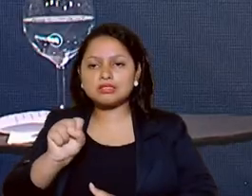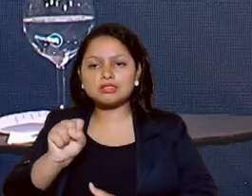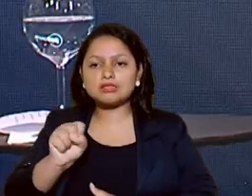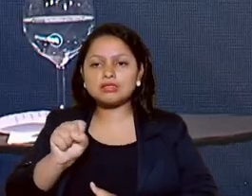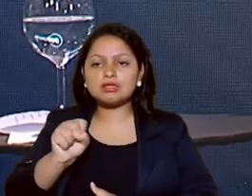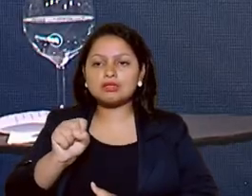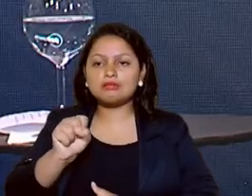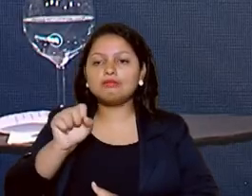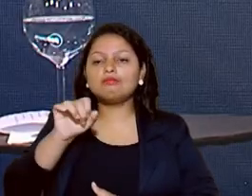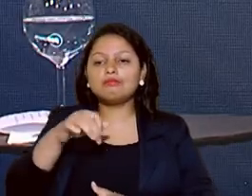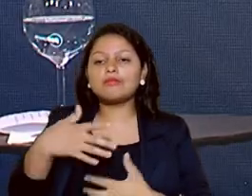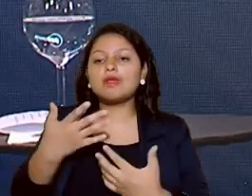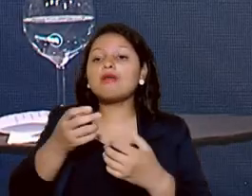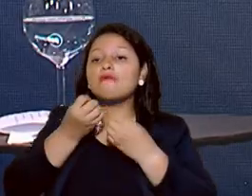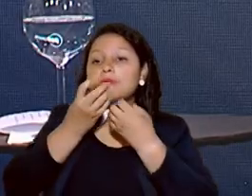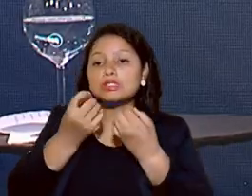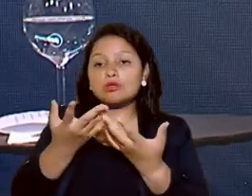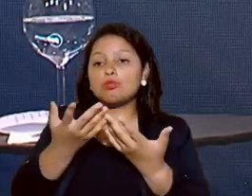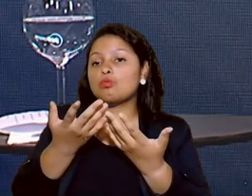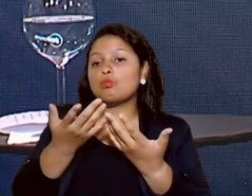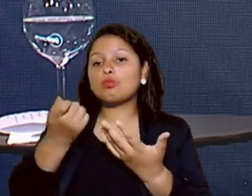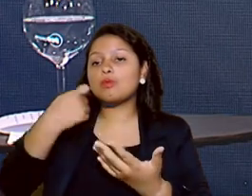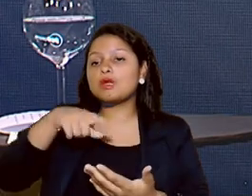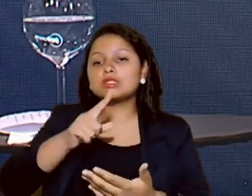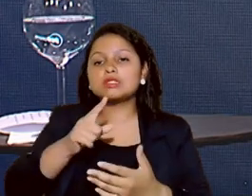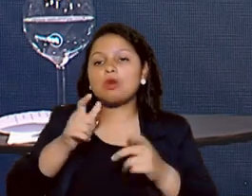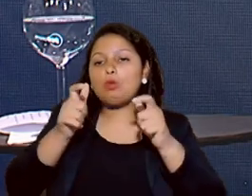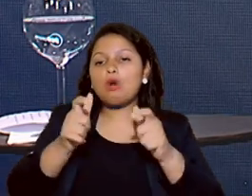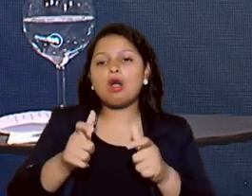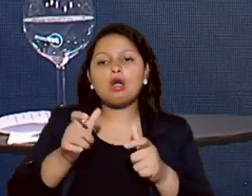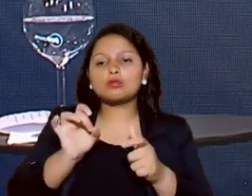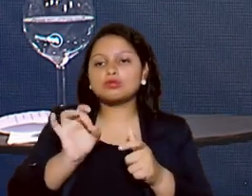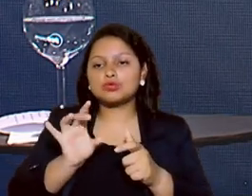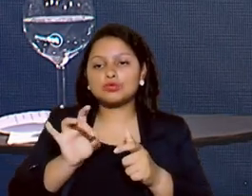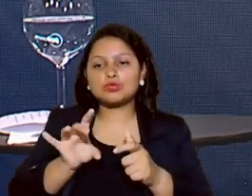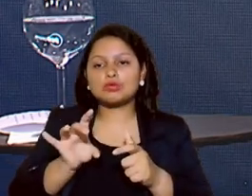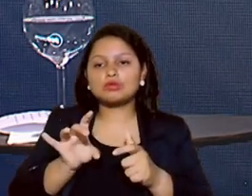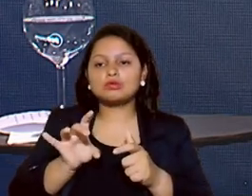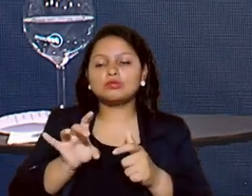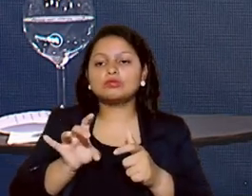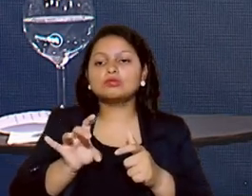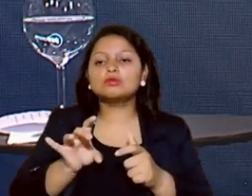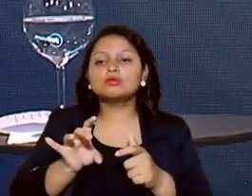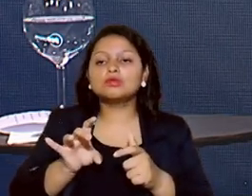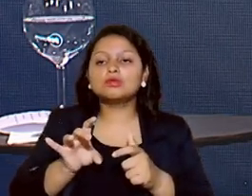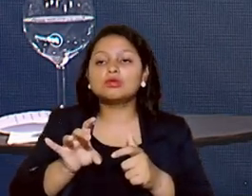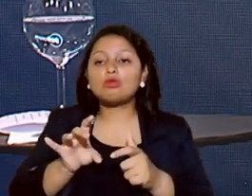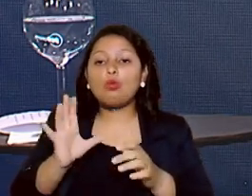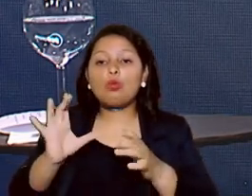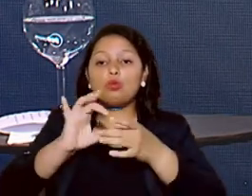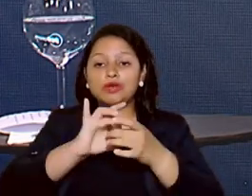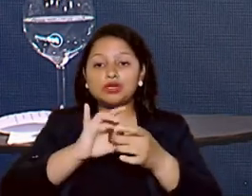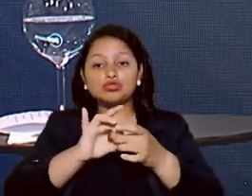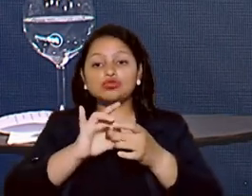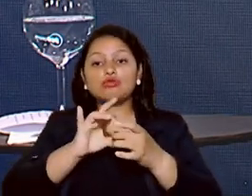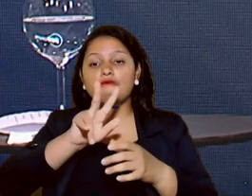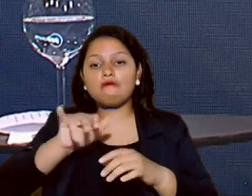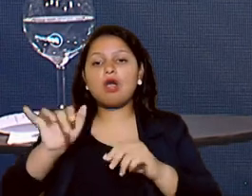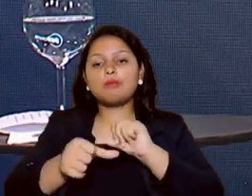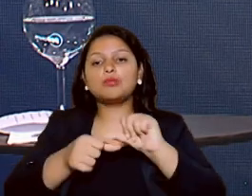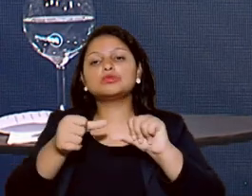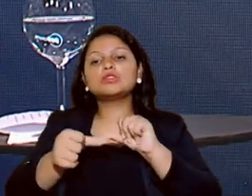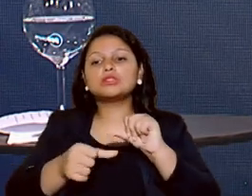delas tiverem disponíveis ela não precisa ficar fixa uma instrução para ter crédito o eixo estará mudando e isso é uma mudança